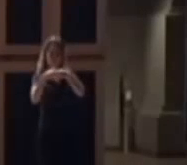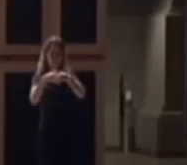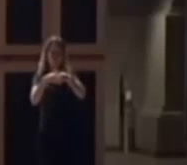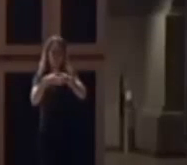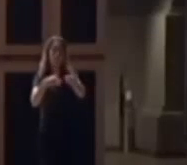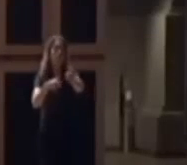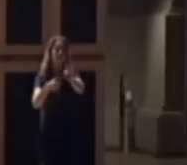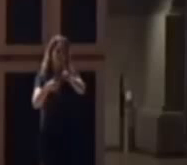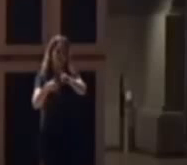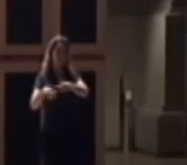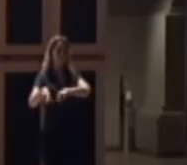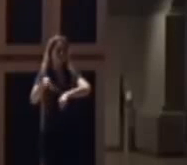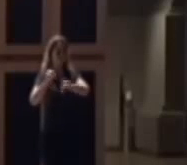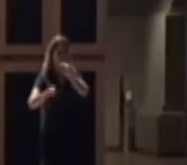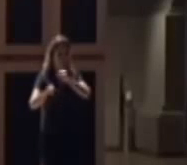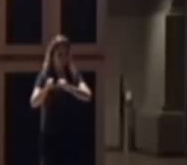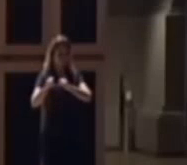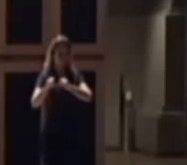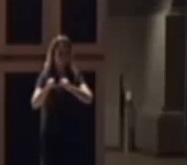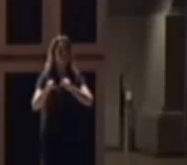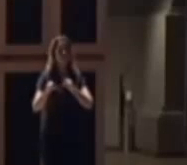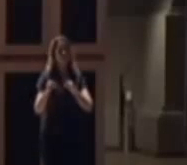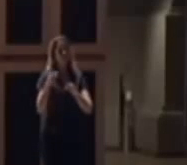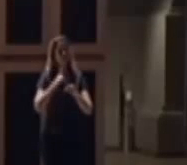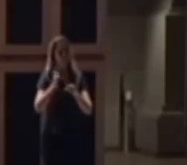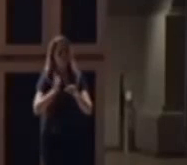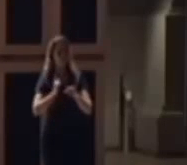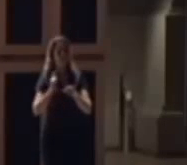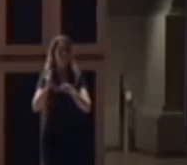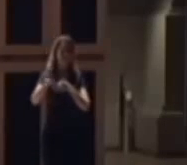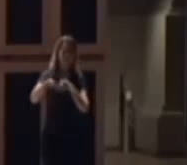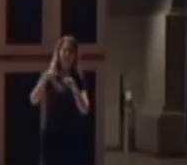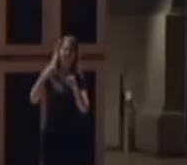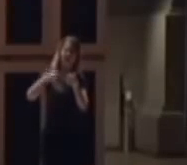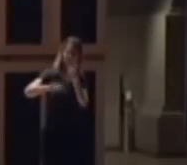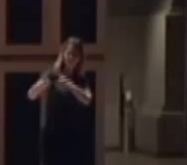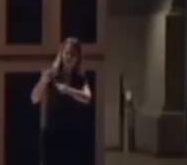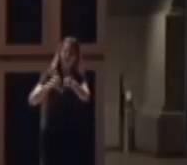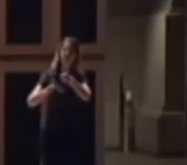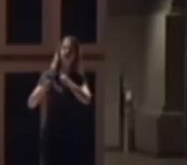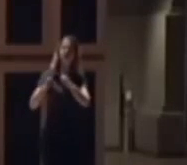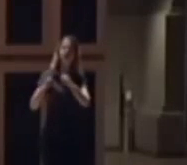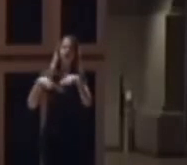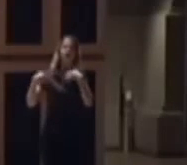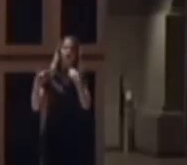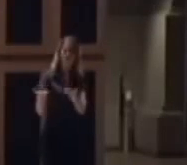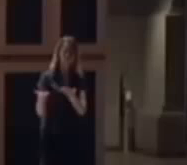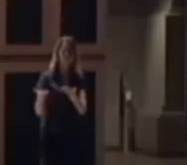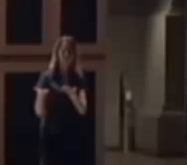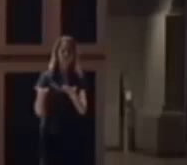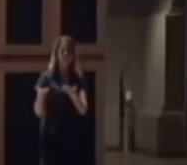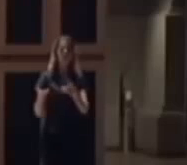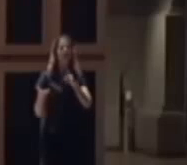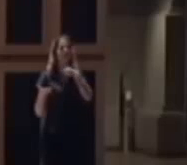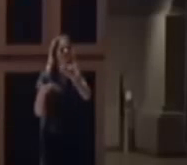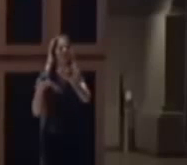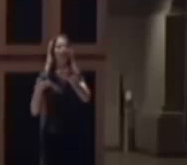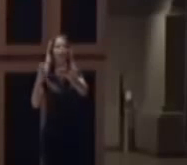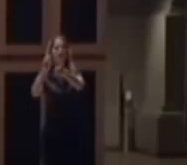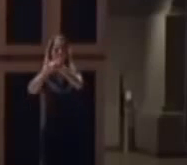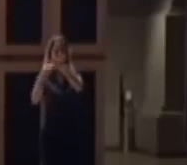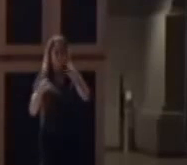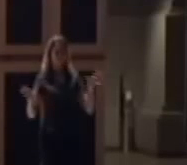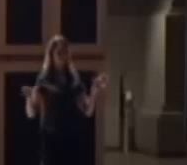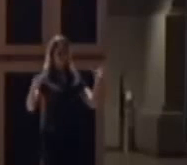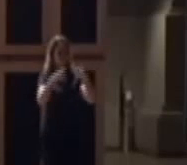tem outros atores, analisa esses relatórios gerenciais e depois, então, emite-se um relatório